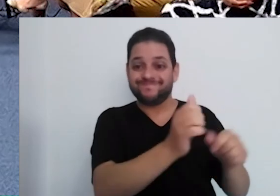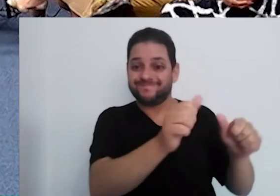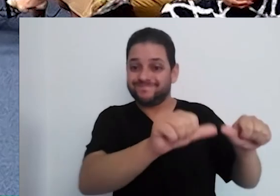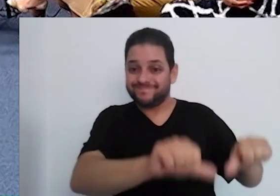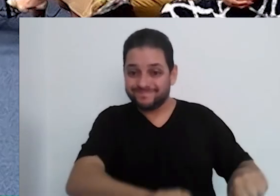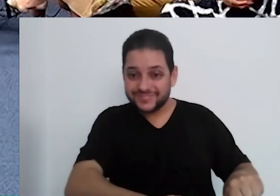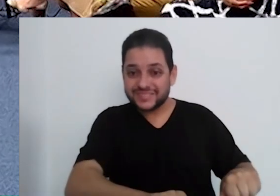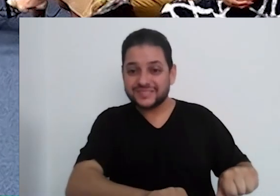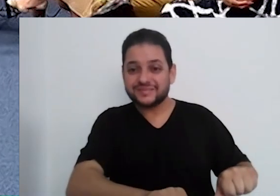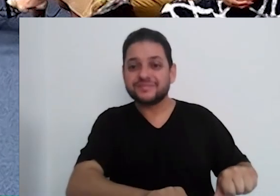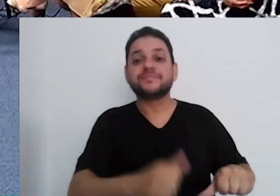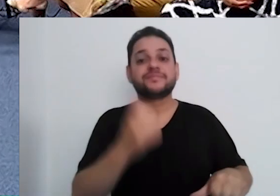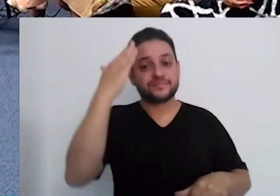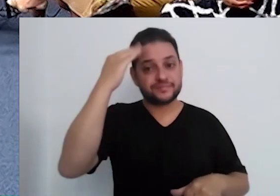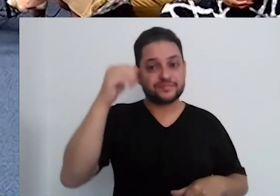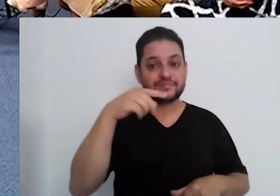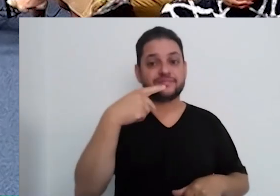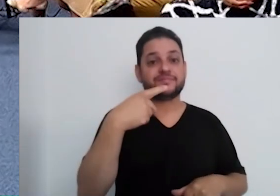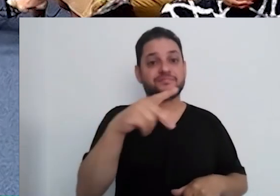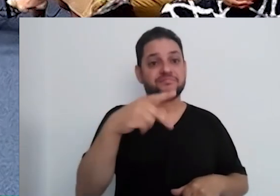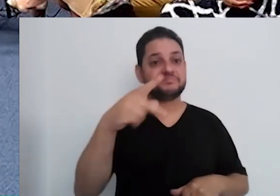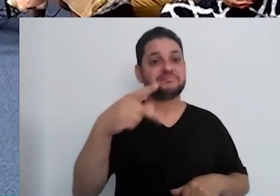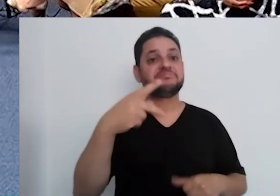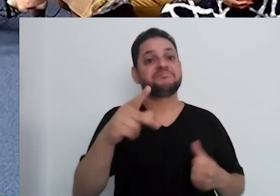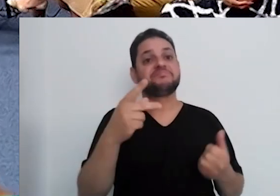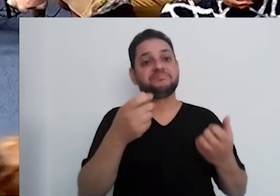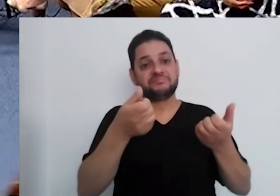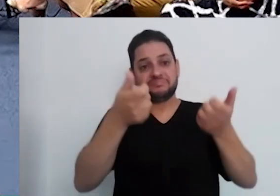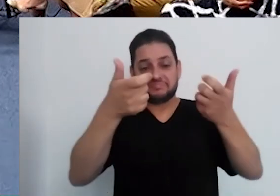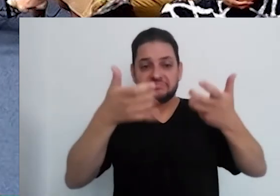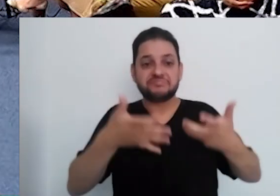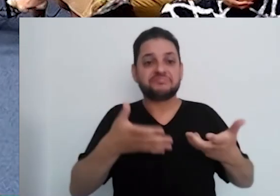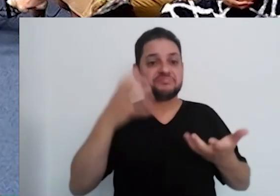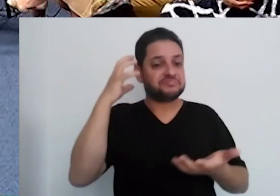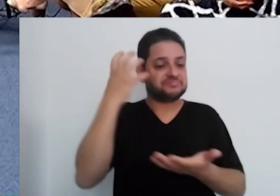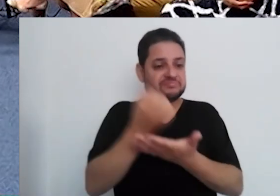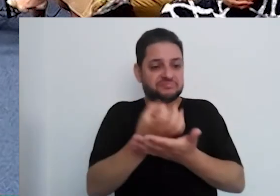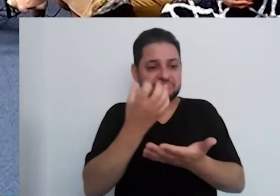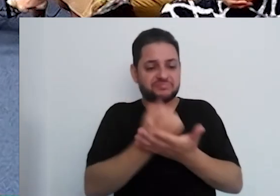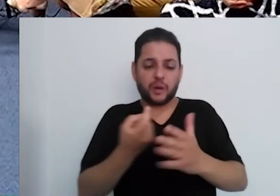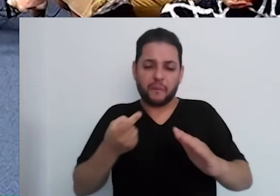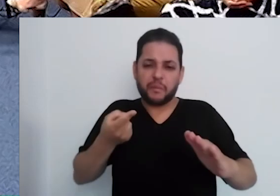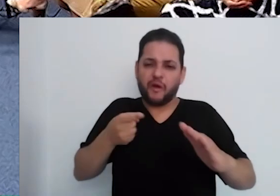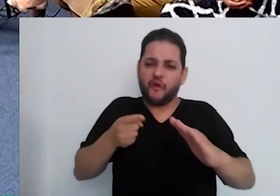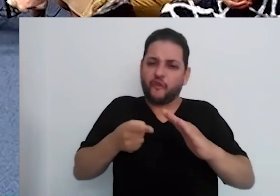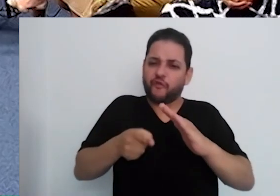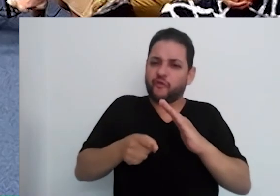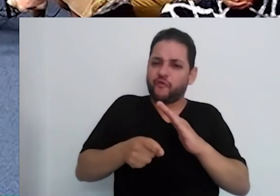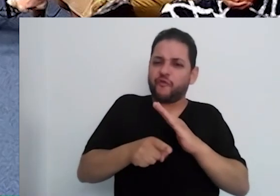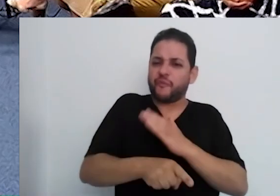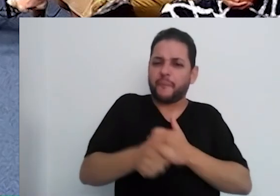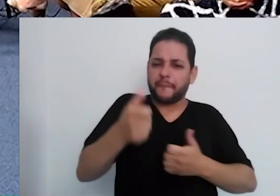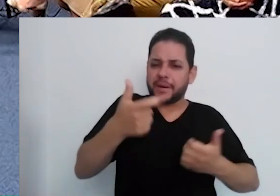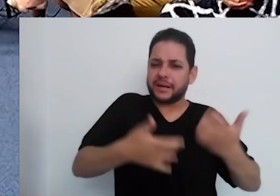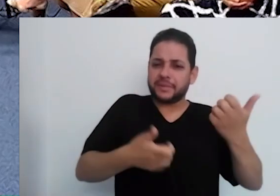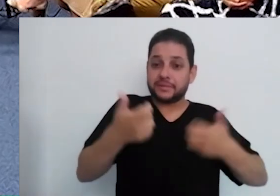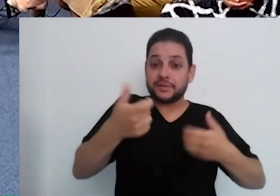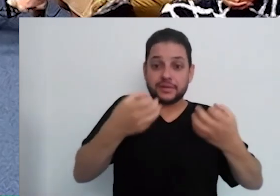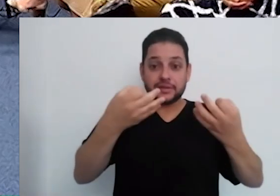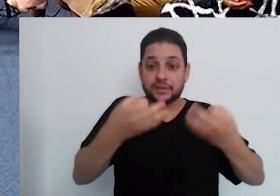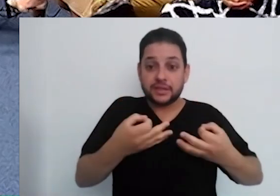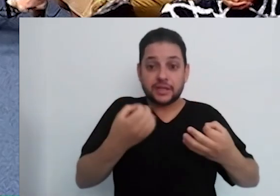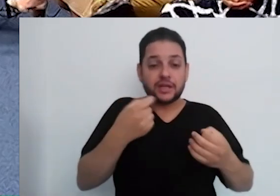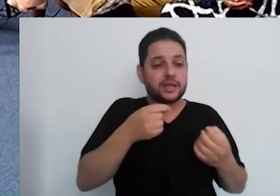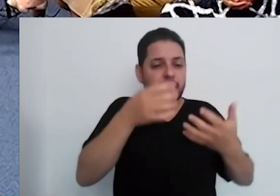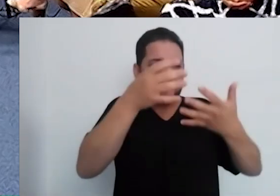reconhecimento assim da da realmente assim de como vocês foram Profundas e tiveram uma honestidade de não deixar passar nenhum ponto